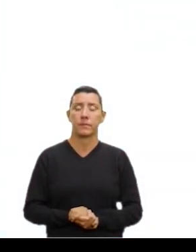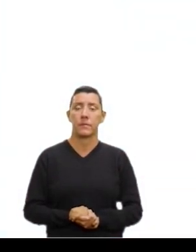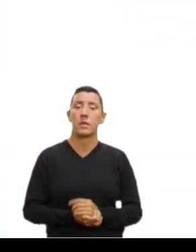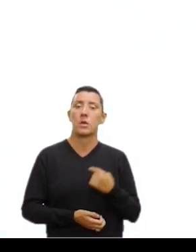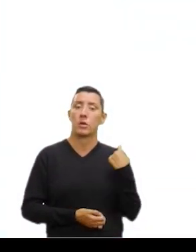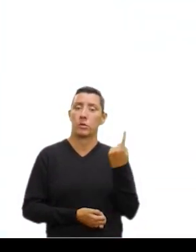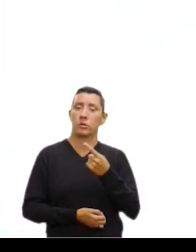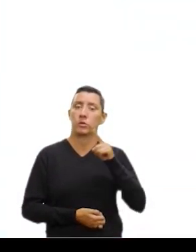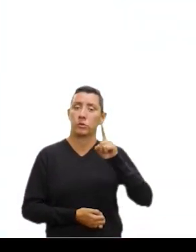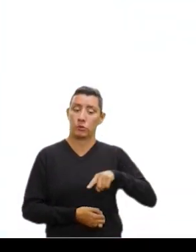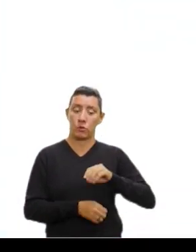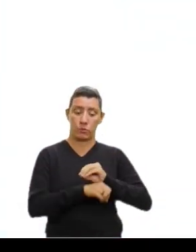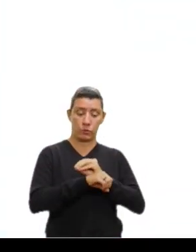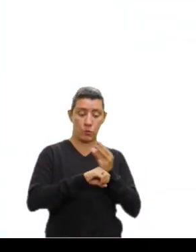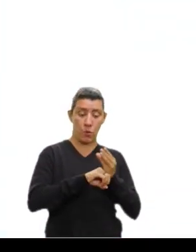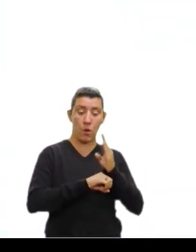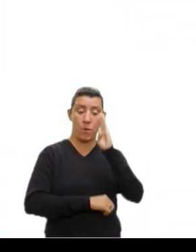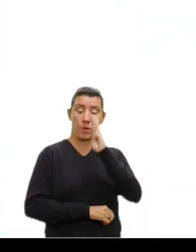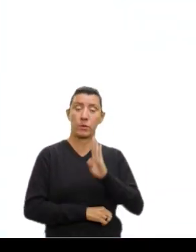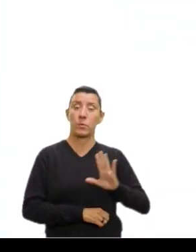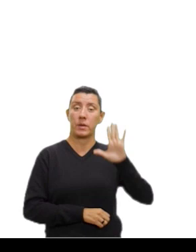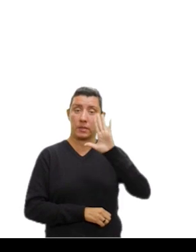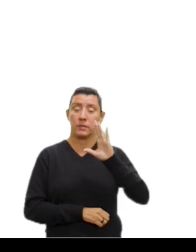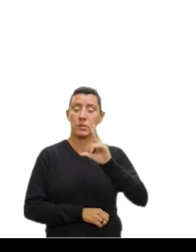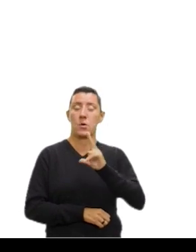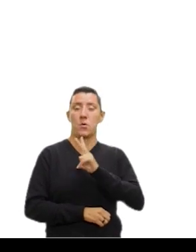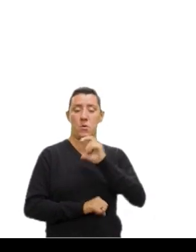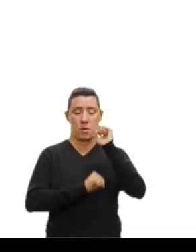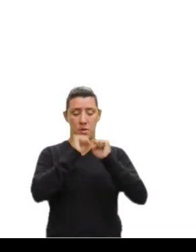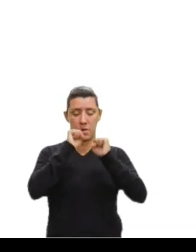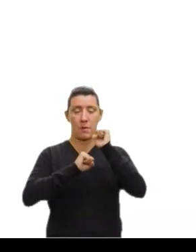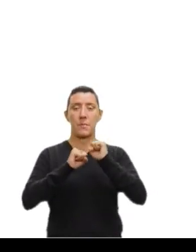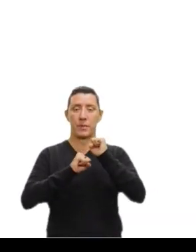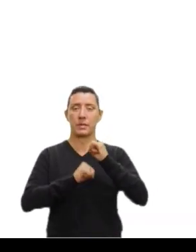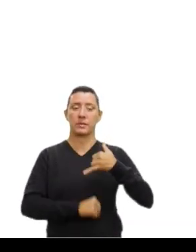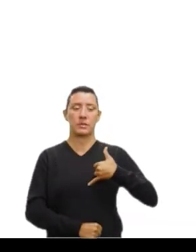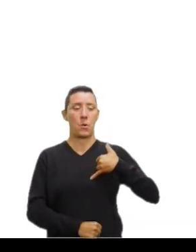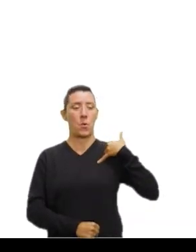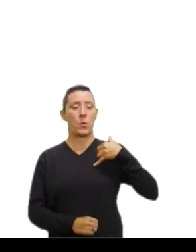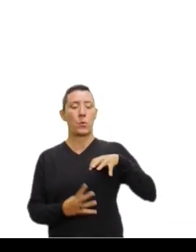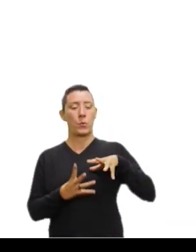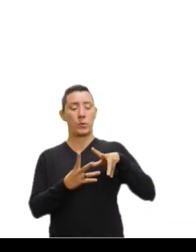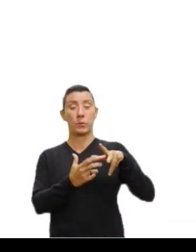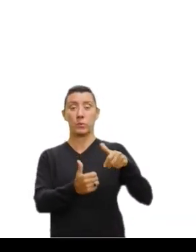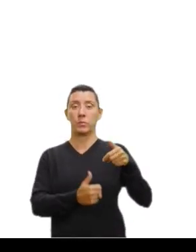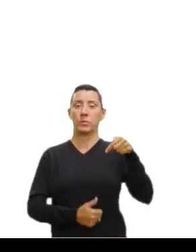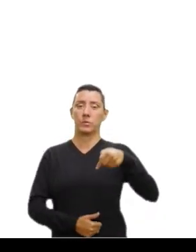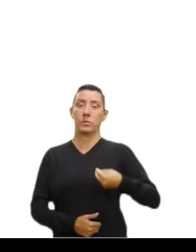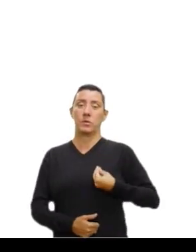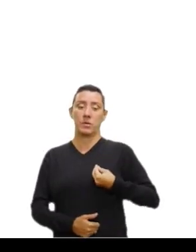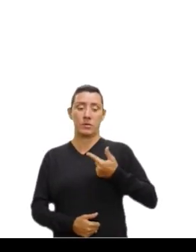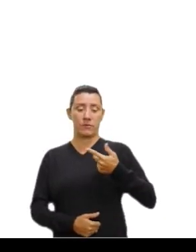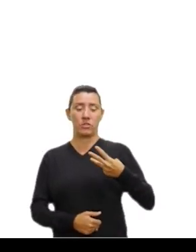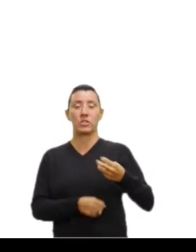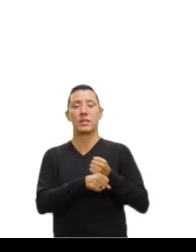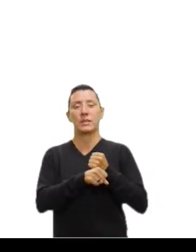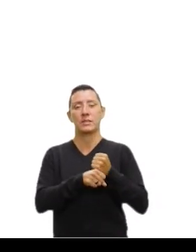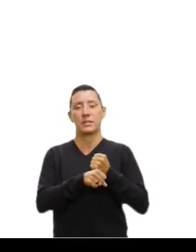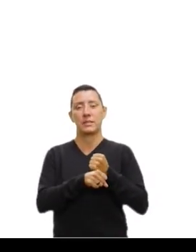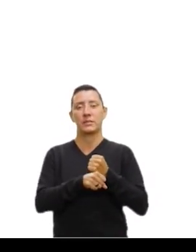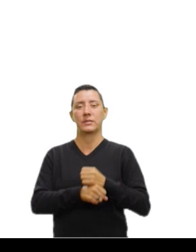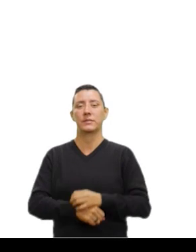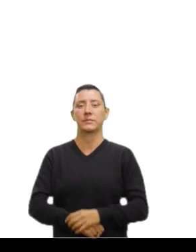Somos a Huawei Brasil, uma empresa privada global, com orgulho de estar aqui há 23 anos.